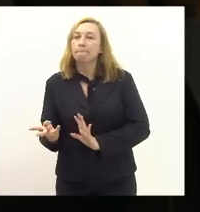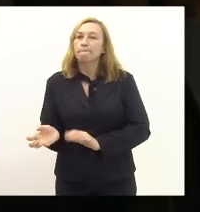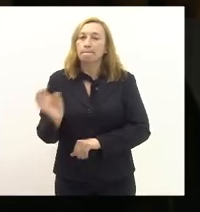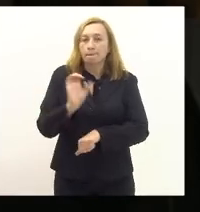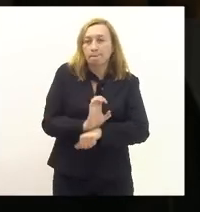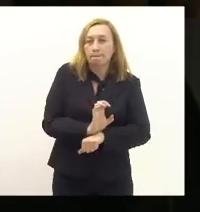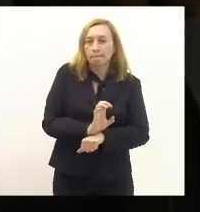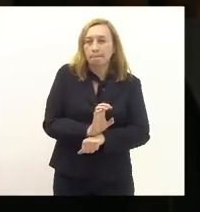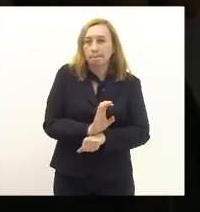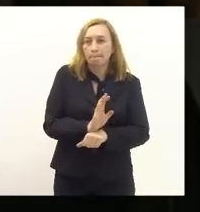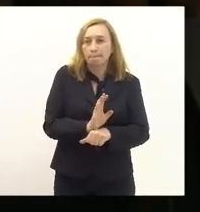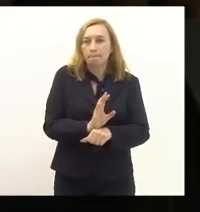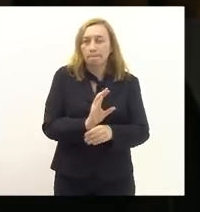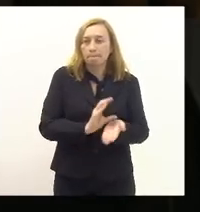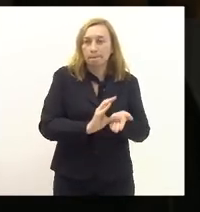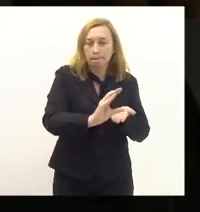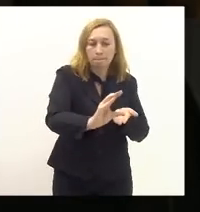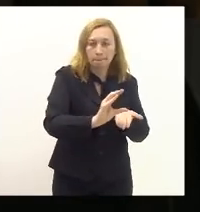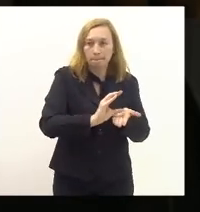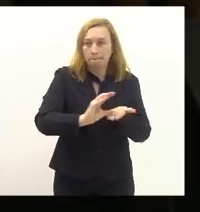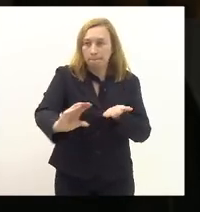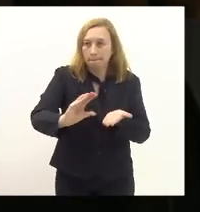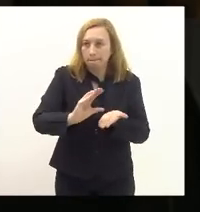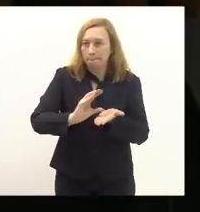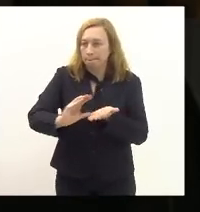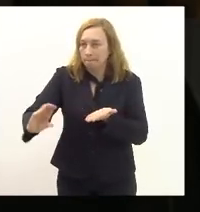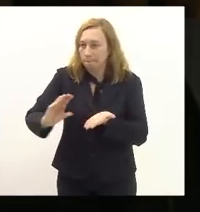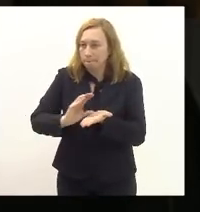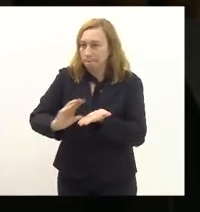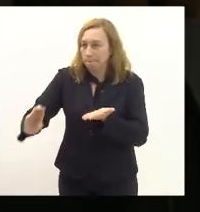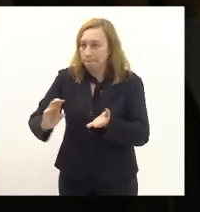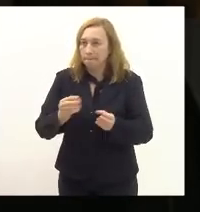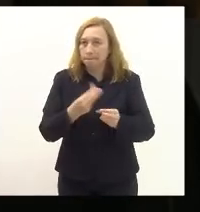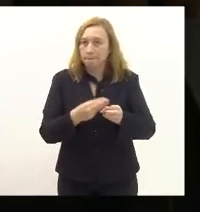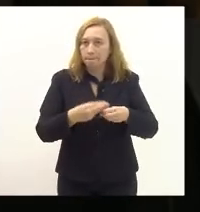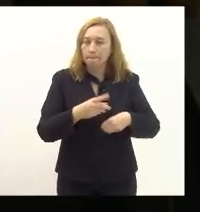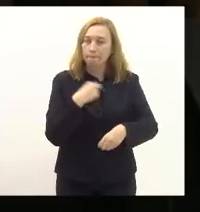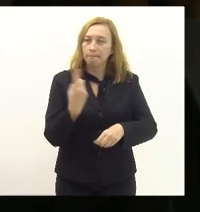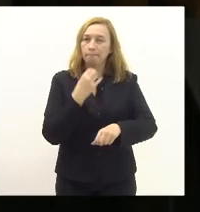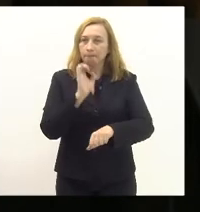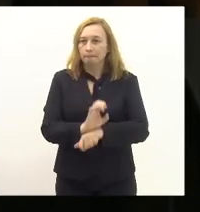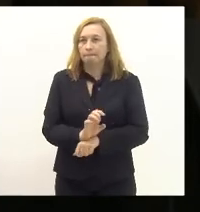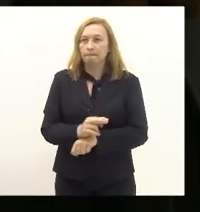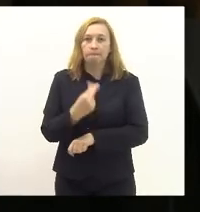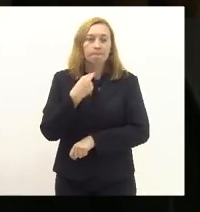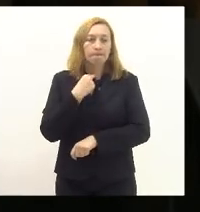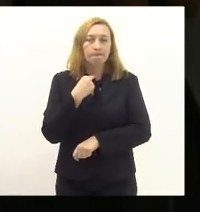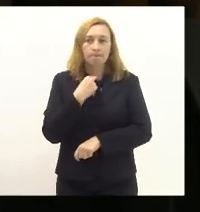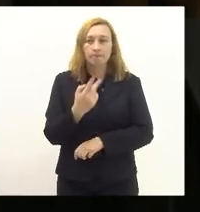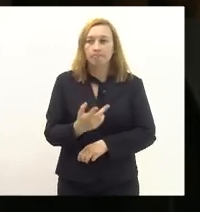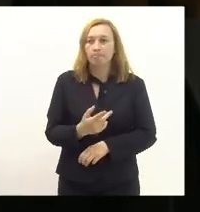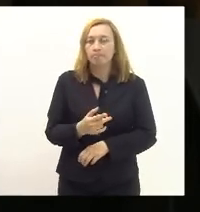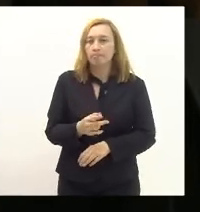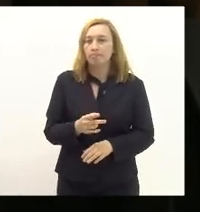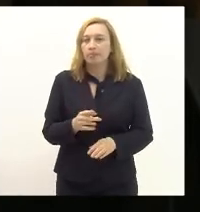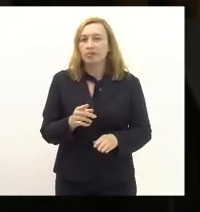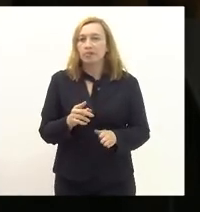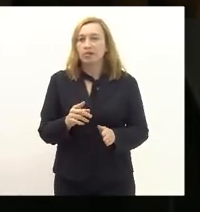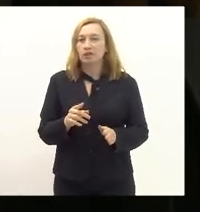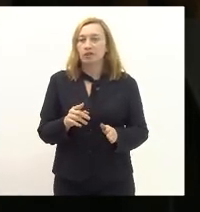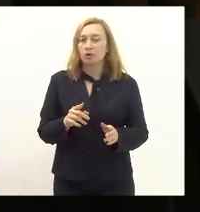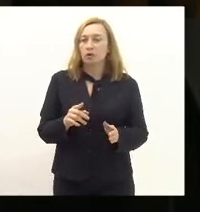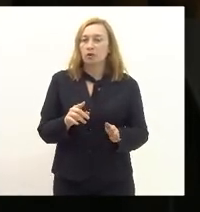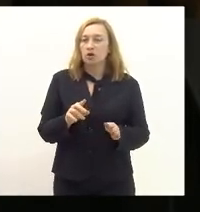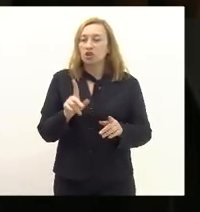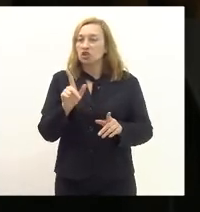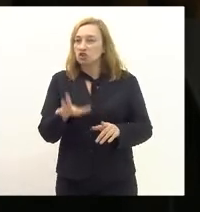está destinando de investimento para cada município do nosso Estado. Não pode ter uma discrepância ou não